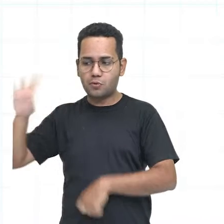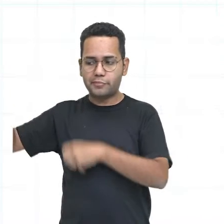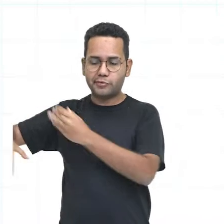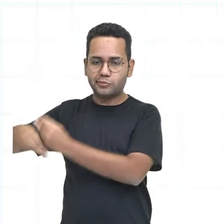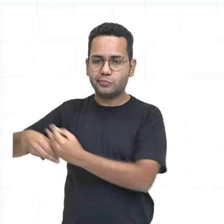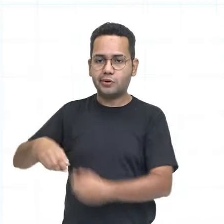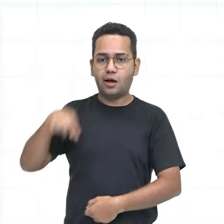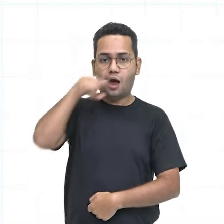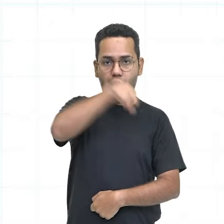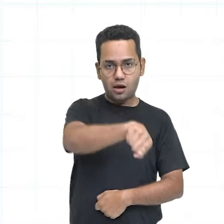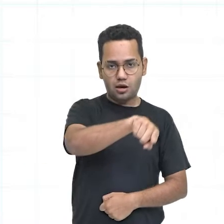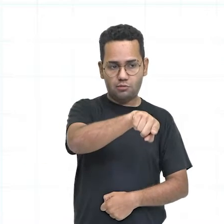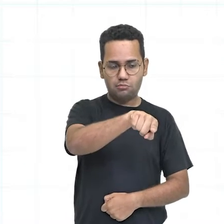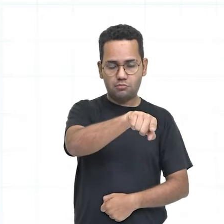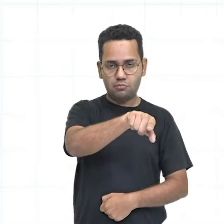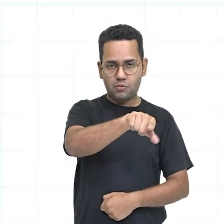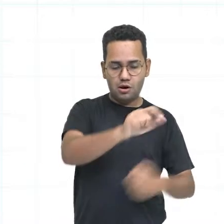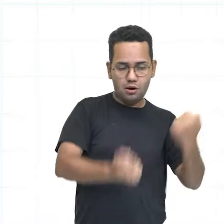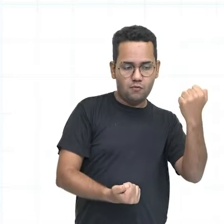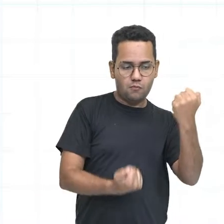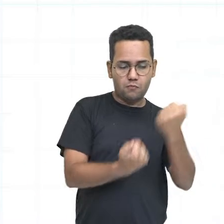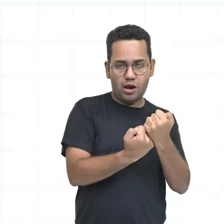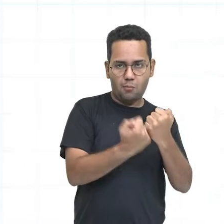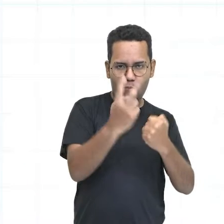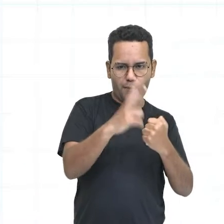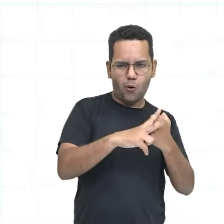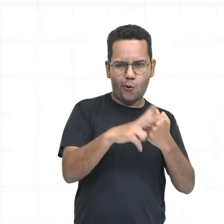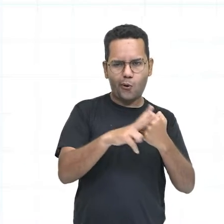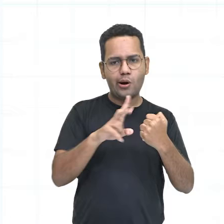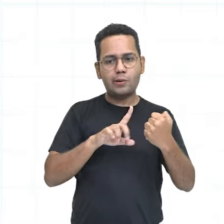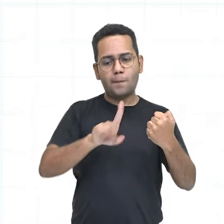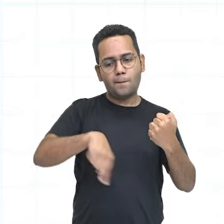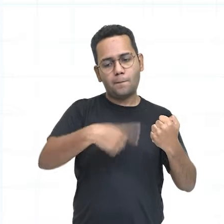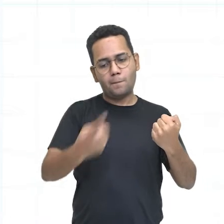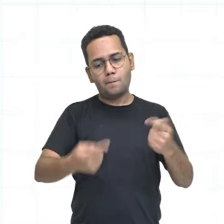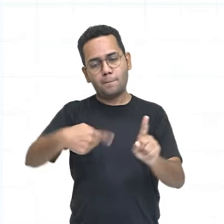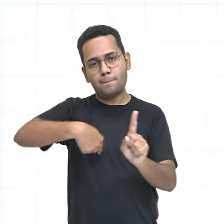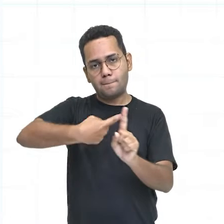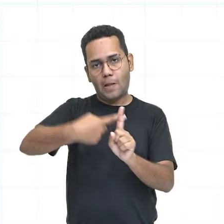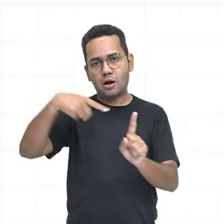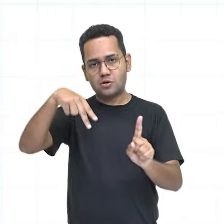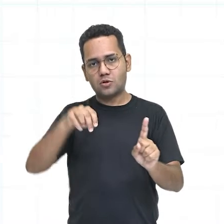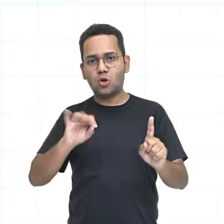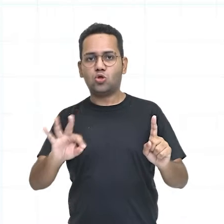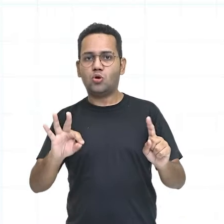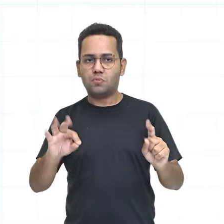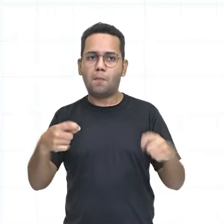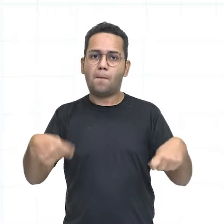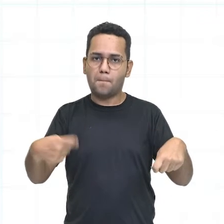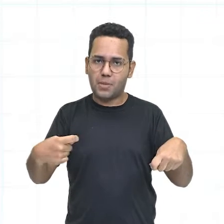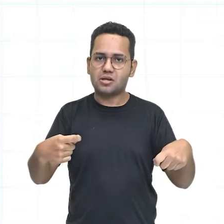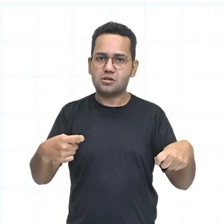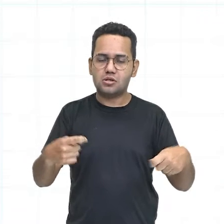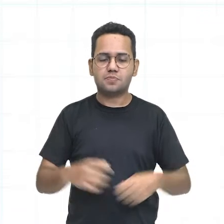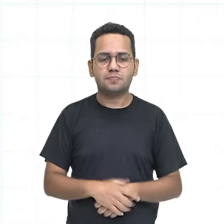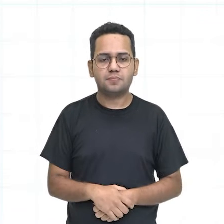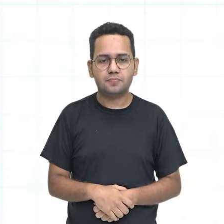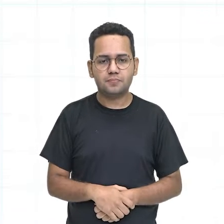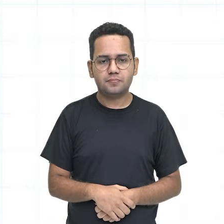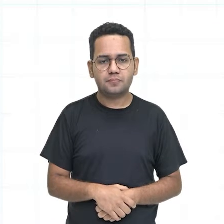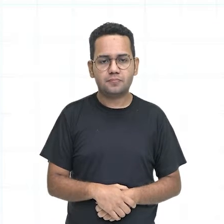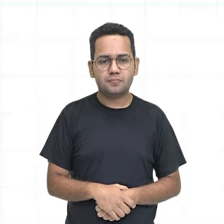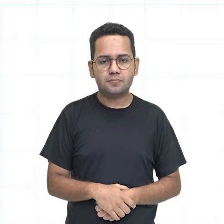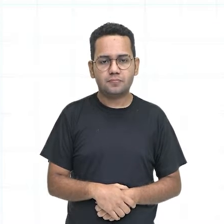de negação not, mais o verbo principal, mais o complemento, tá certo? Então, das frases afirmativas para